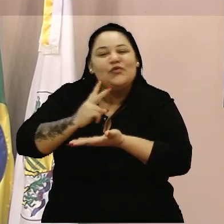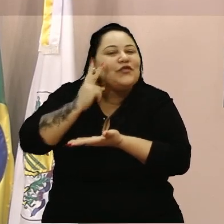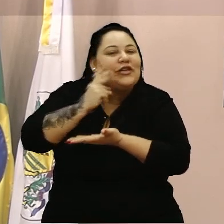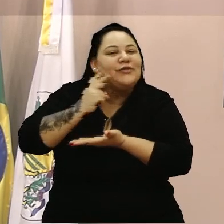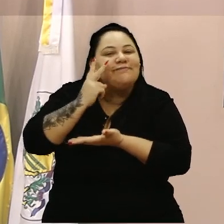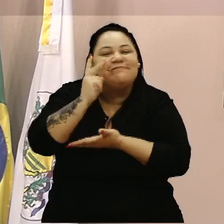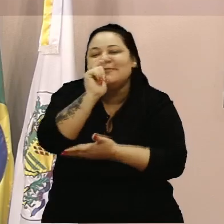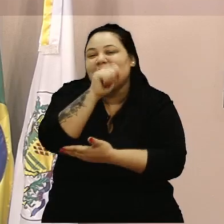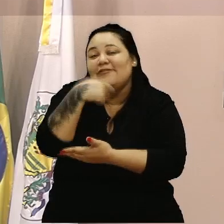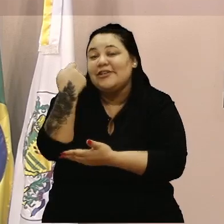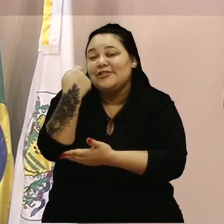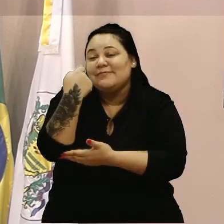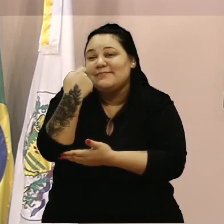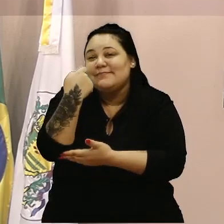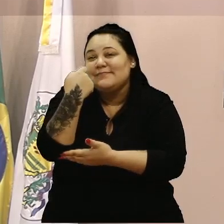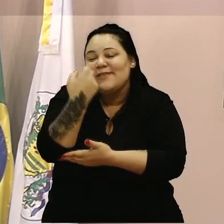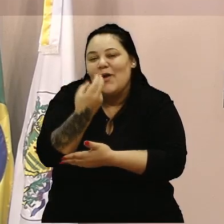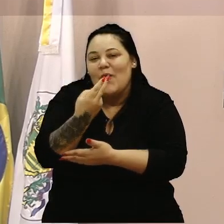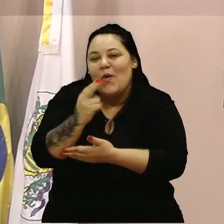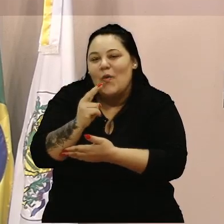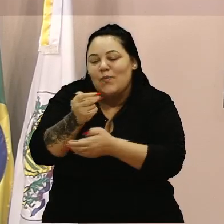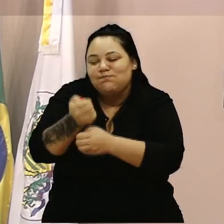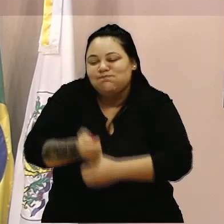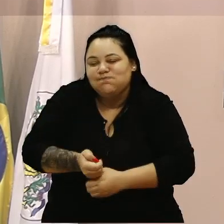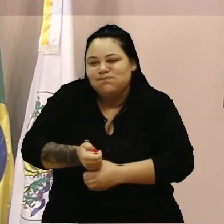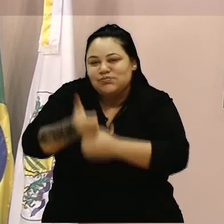cerveja ou espumante.